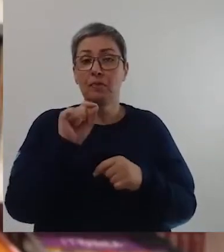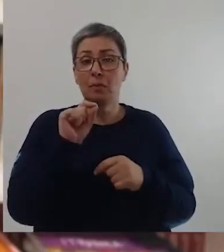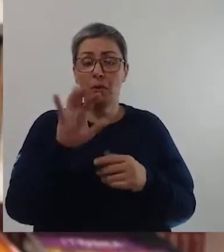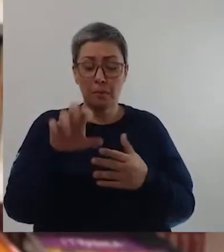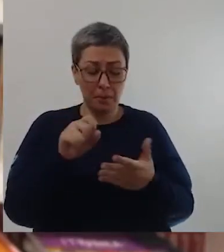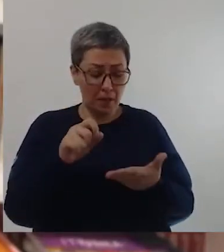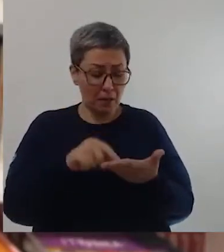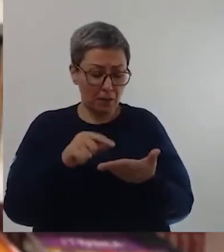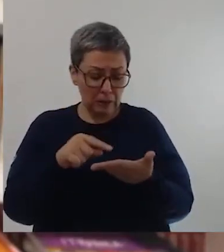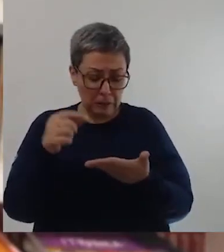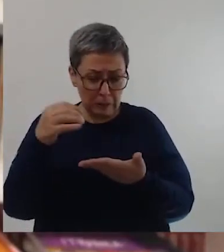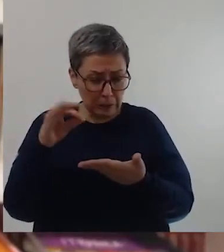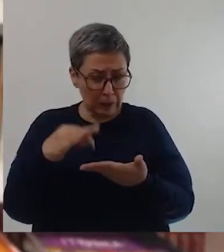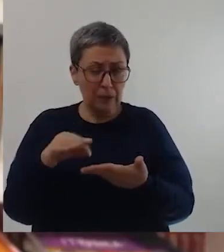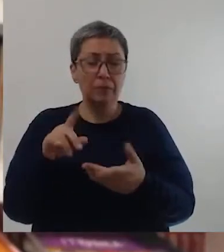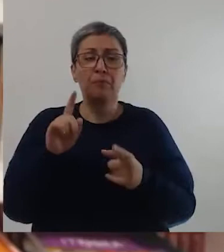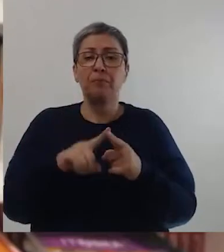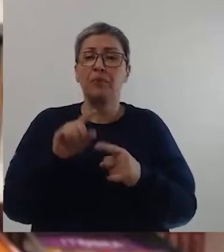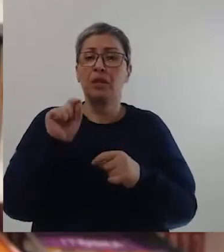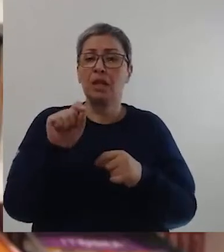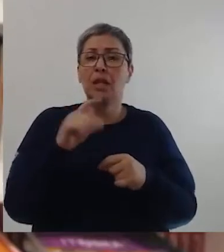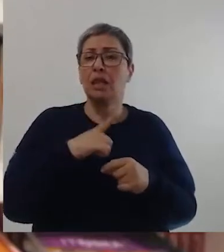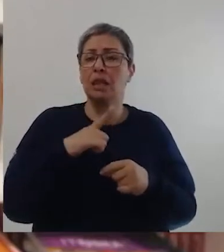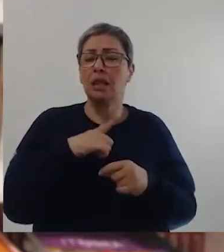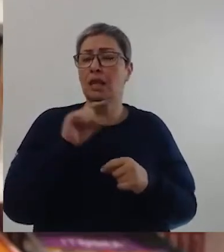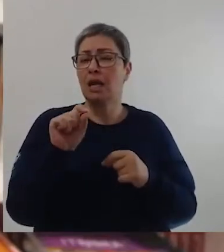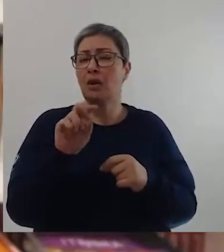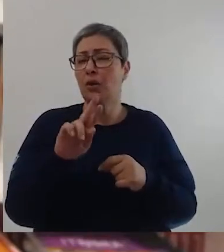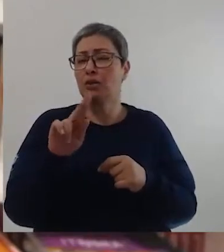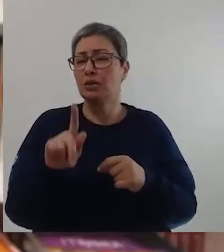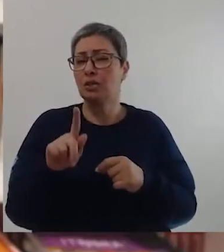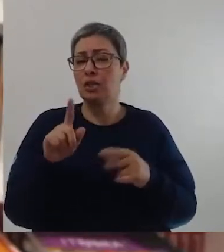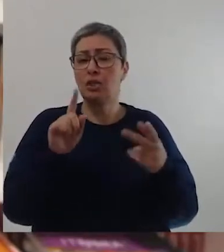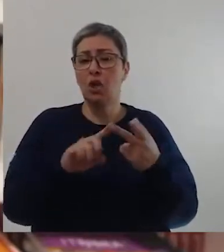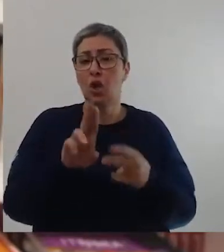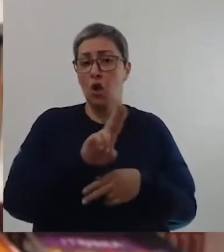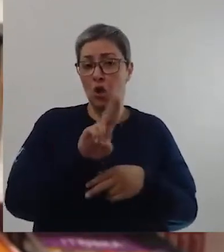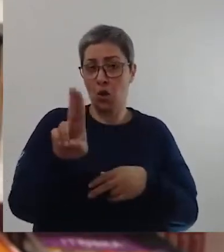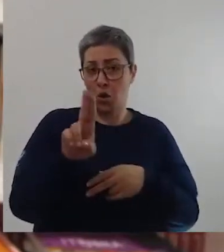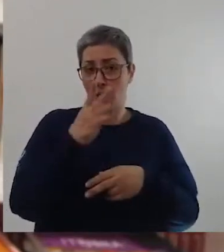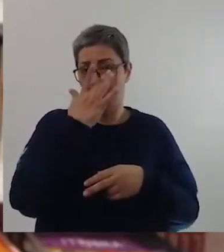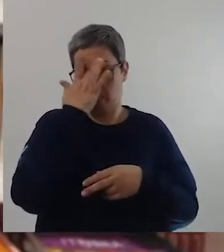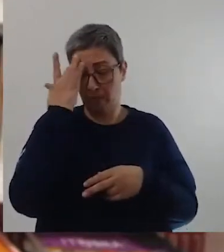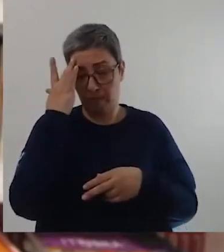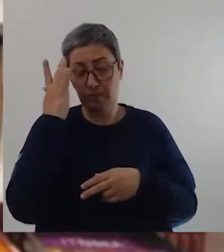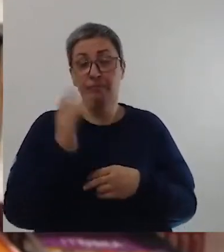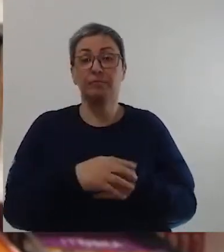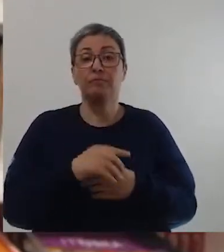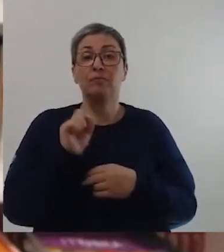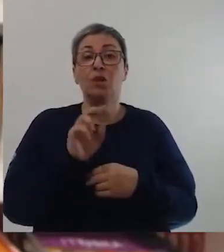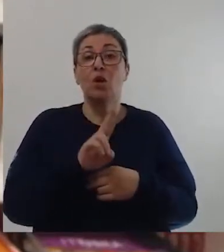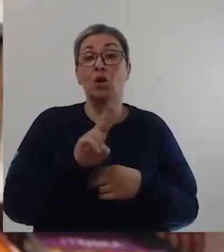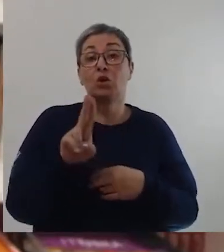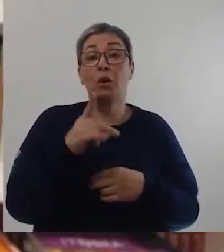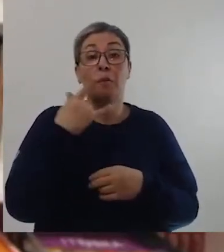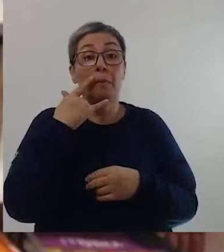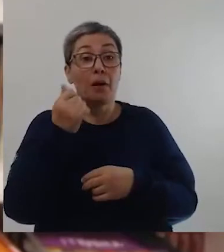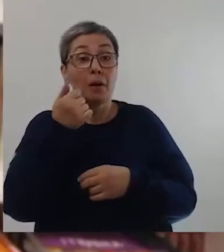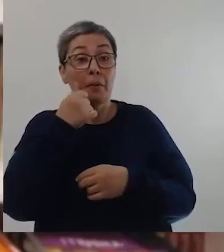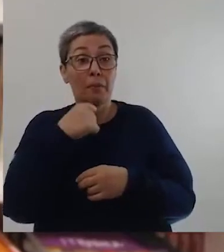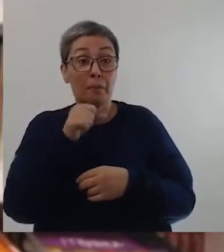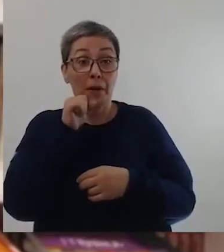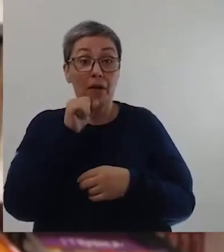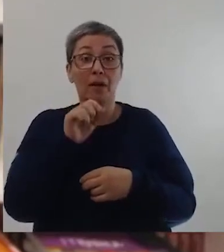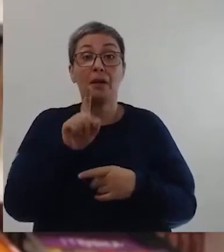né Você pode até pegar o seu aí para conferir ok que que nós temos lá no RG nome da pessoa o